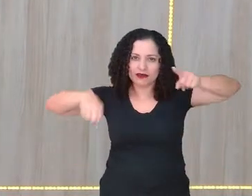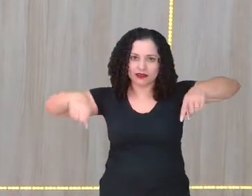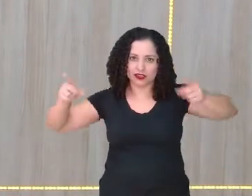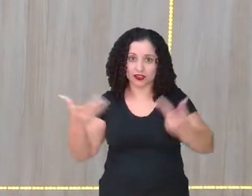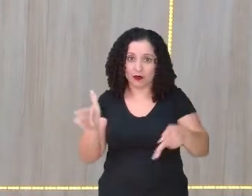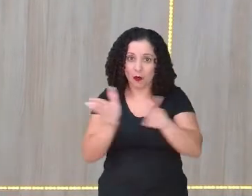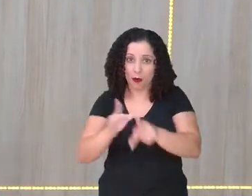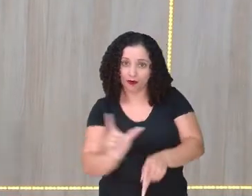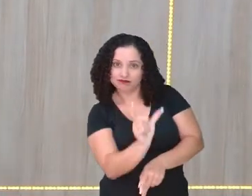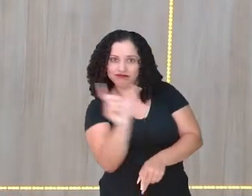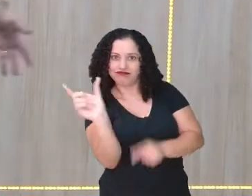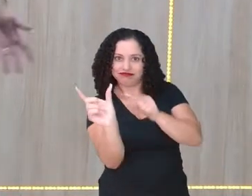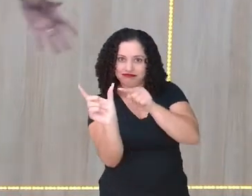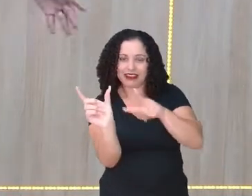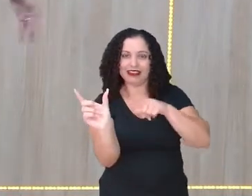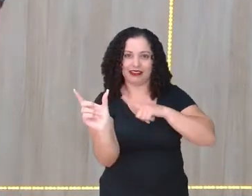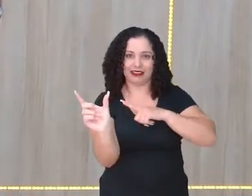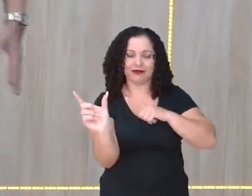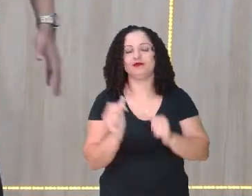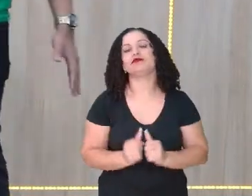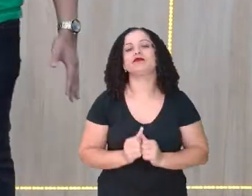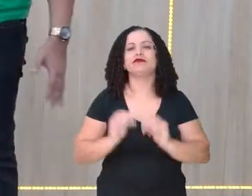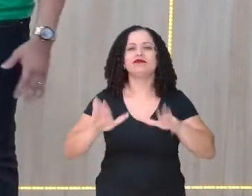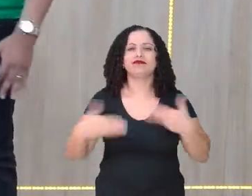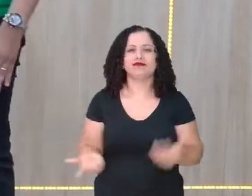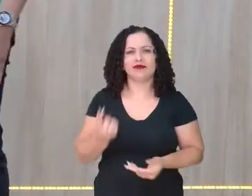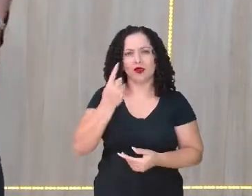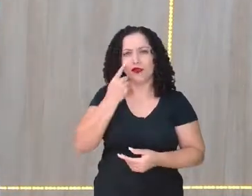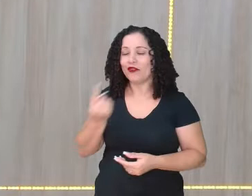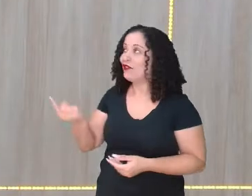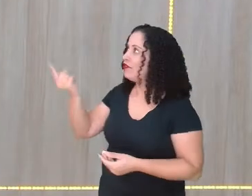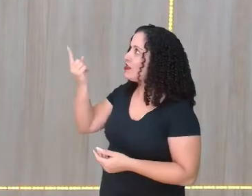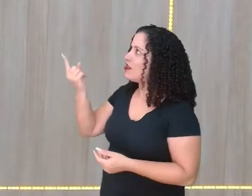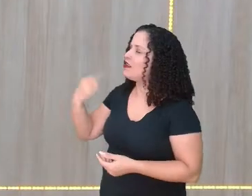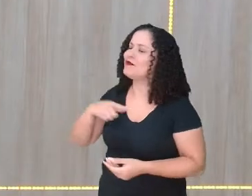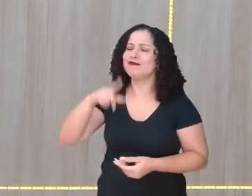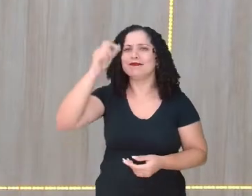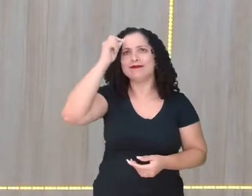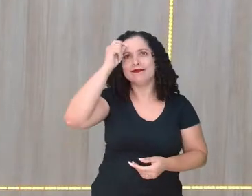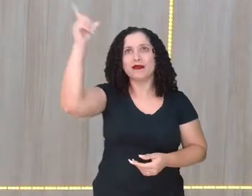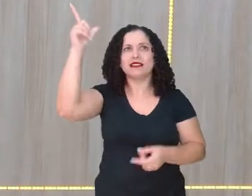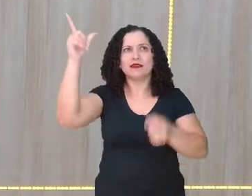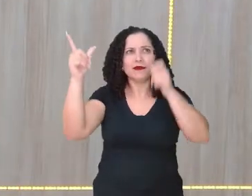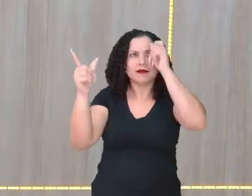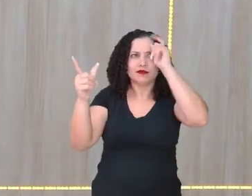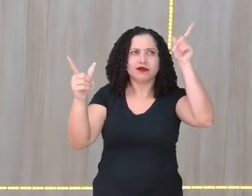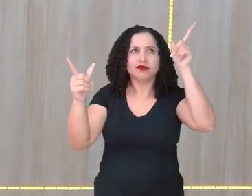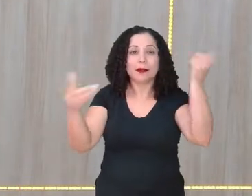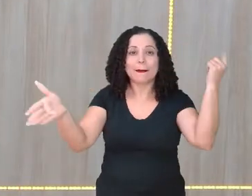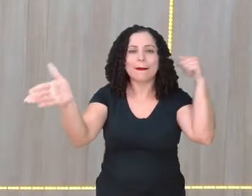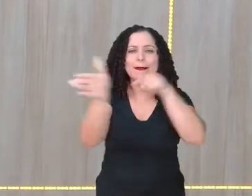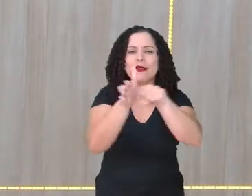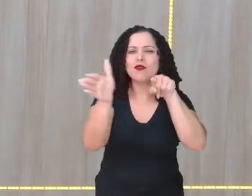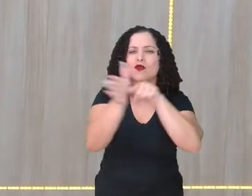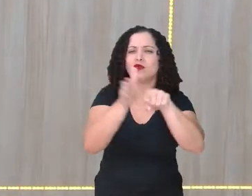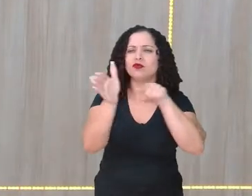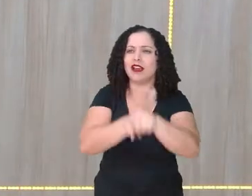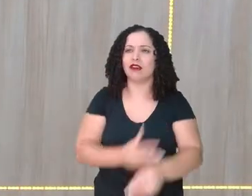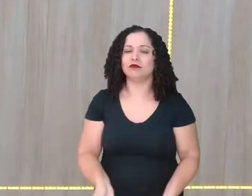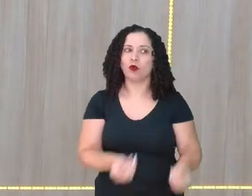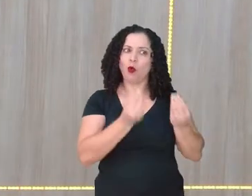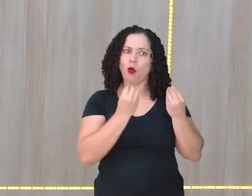bom? Então, quando eu olhar para isso, eu sempre tenho ideia de pensamento de pergunta, tá? Ó,